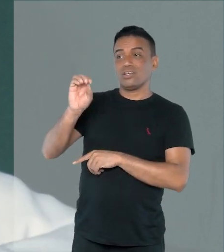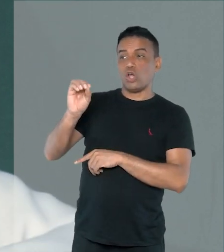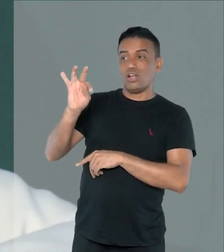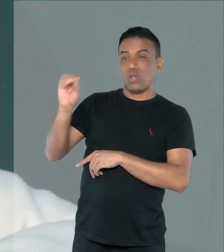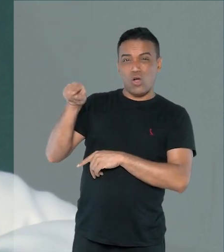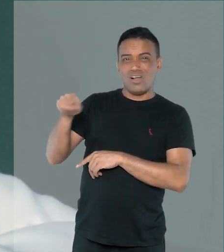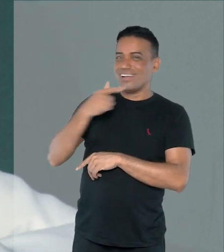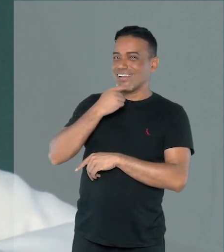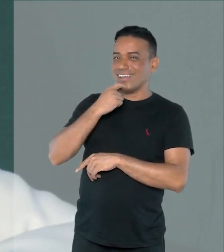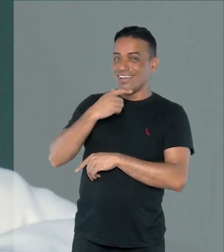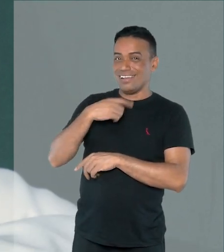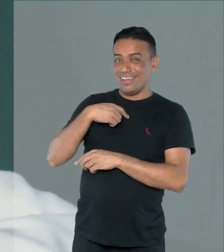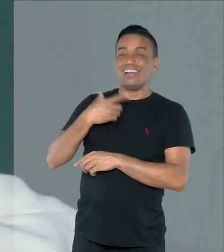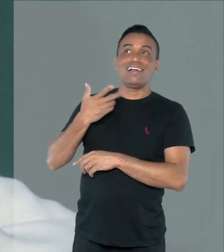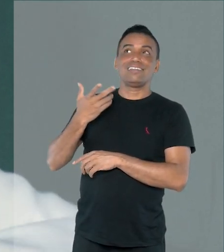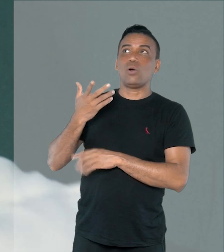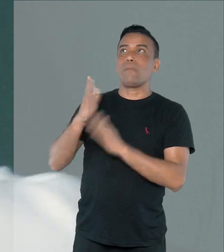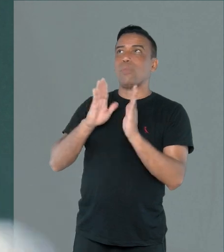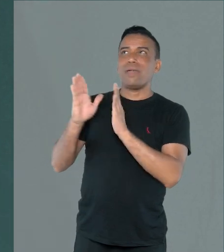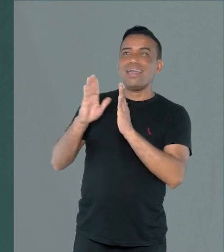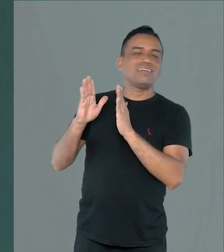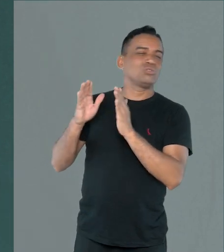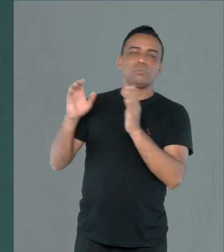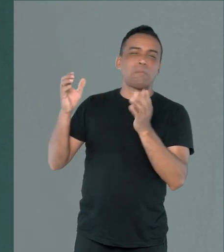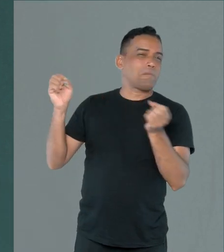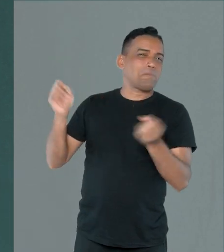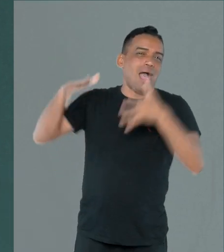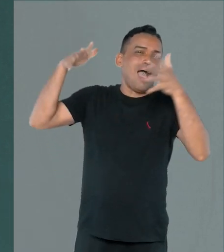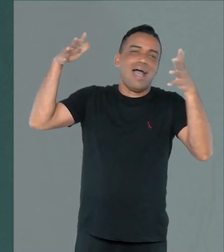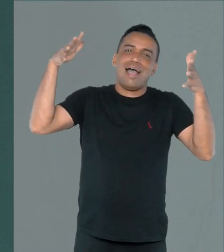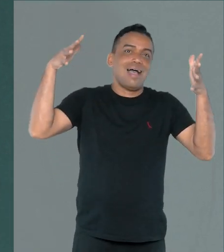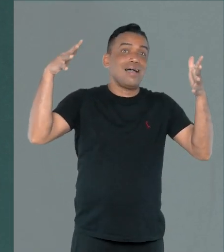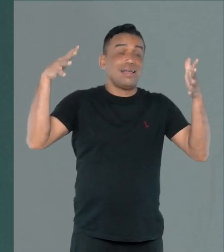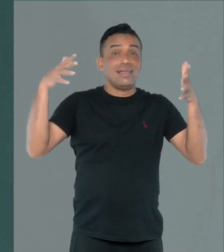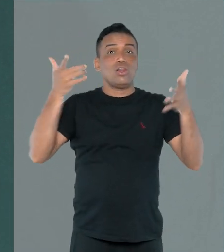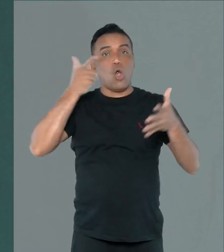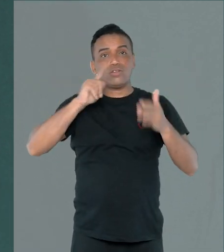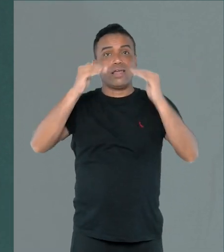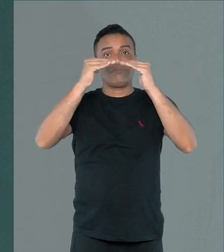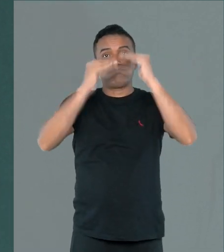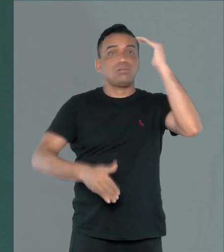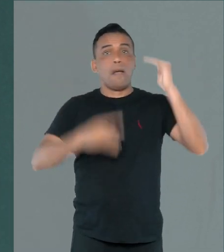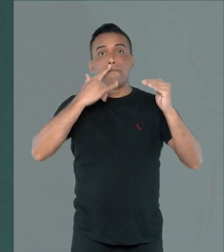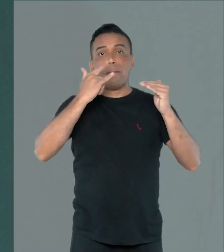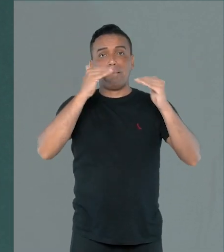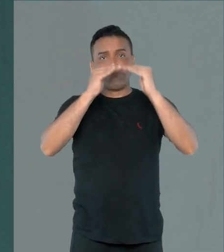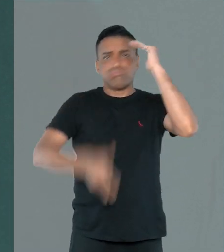brilhante nesse momento da vida dele, em que ele consegue romper com o pai, porque o Conde d'Eu era